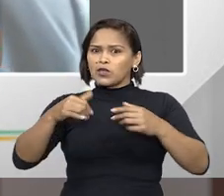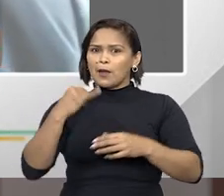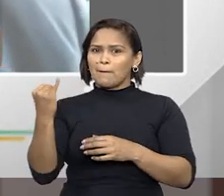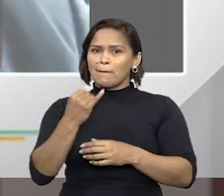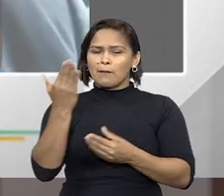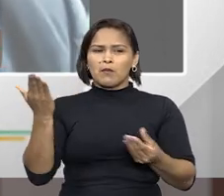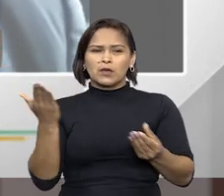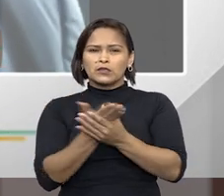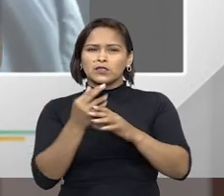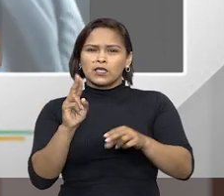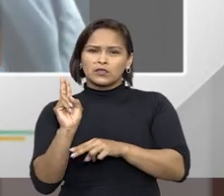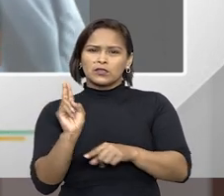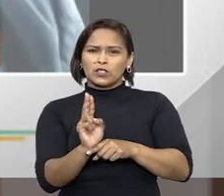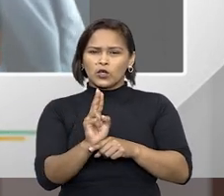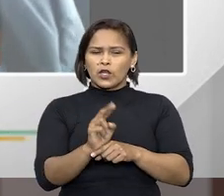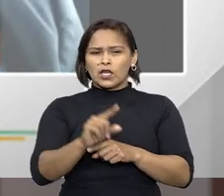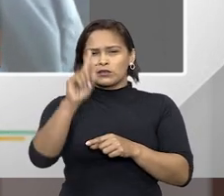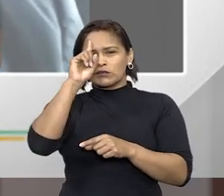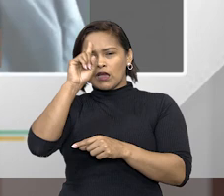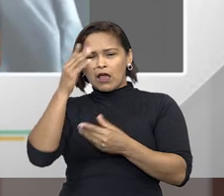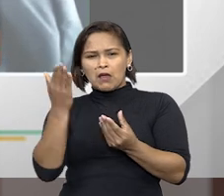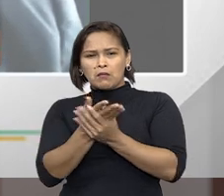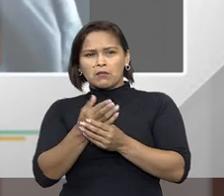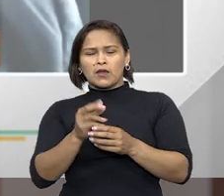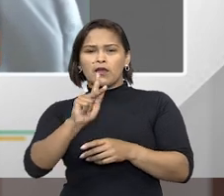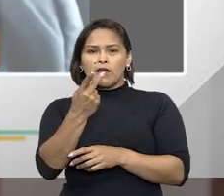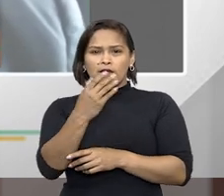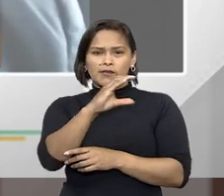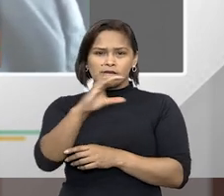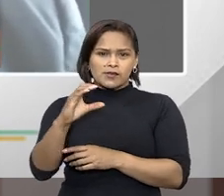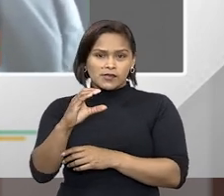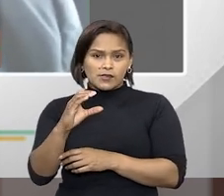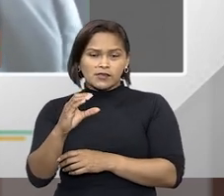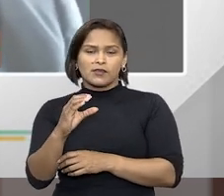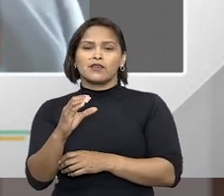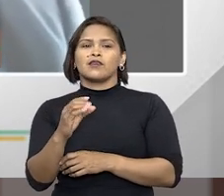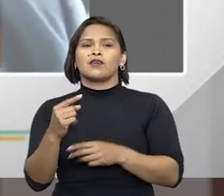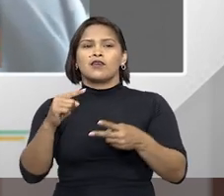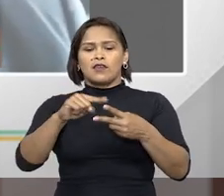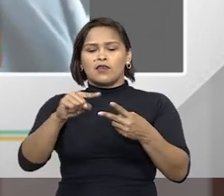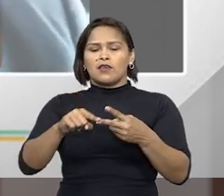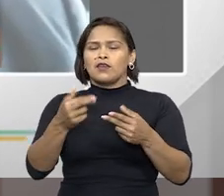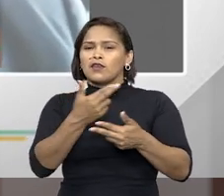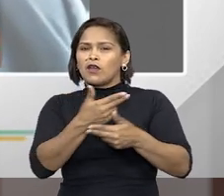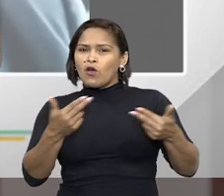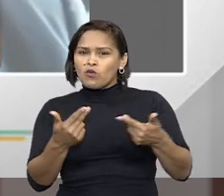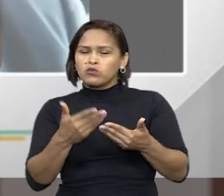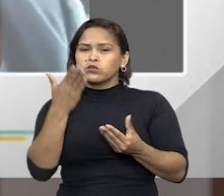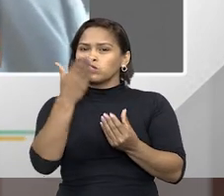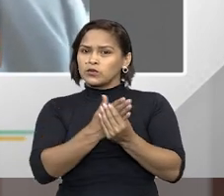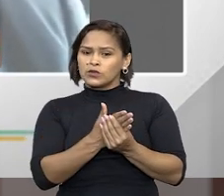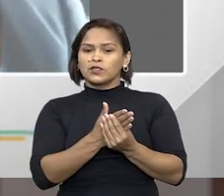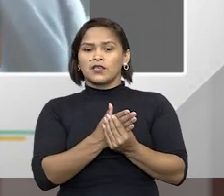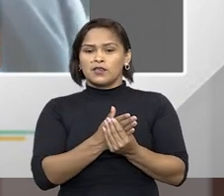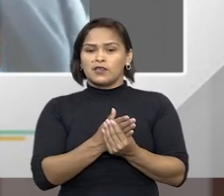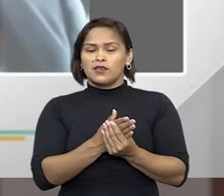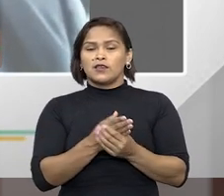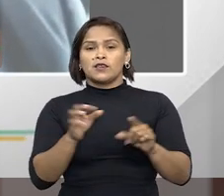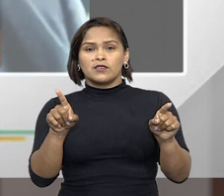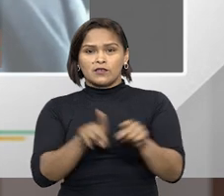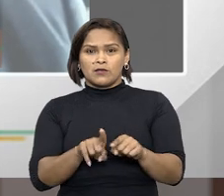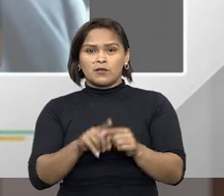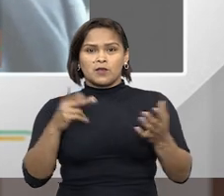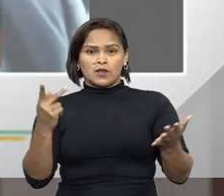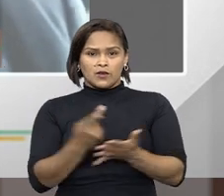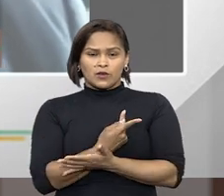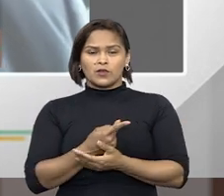habeas data, habeas corpus em determinados casos, como também ocorre com o mandado de